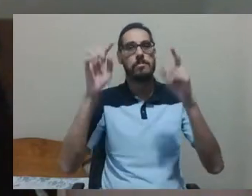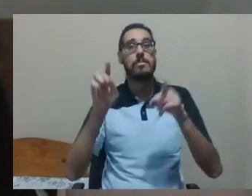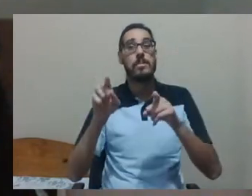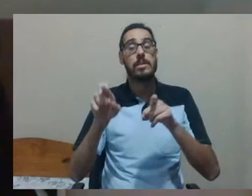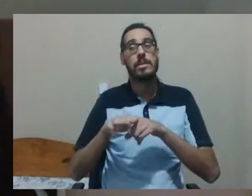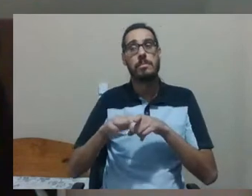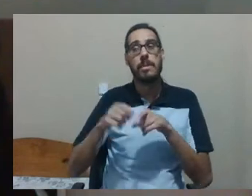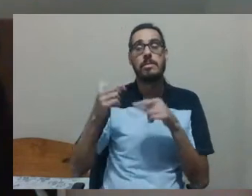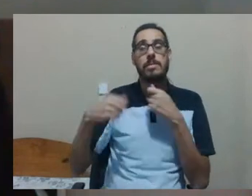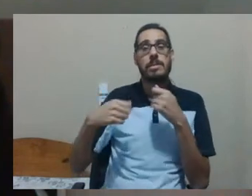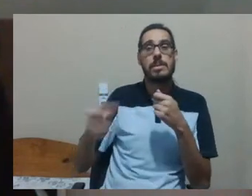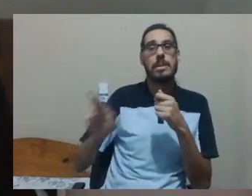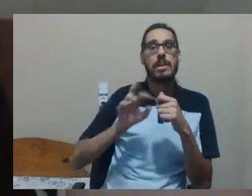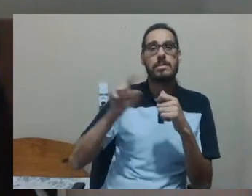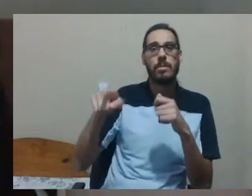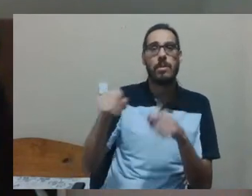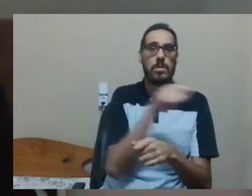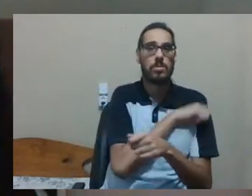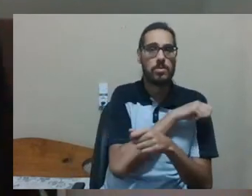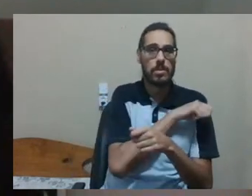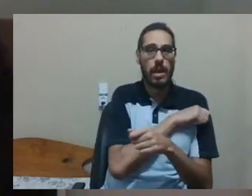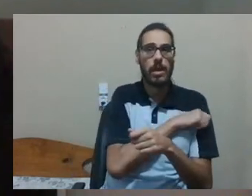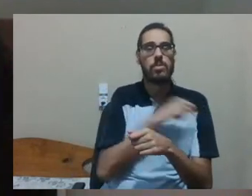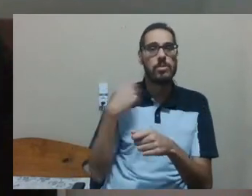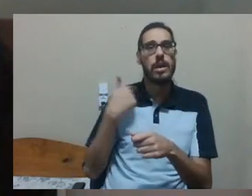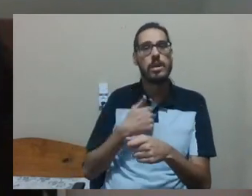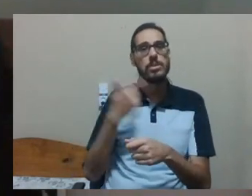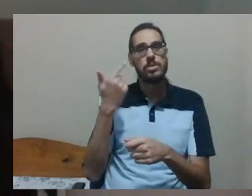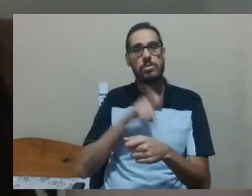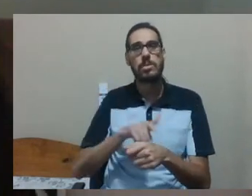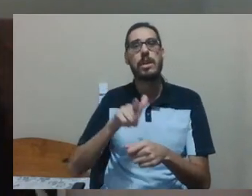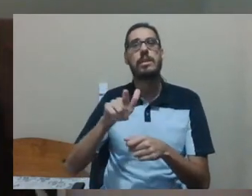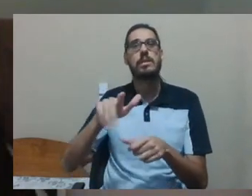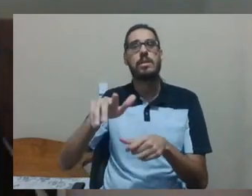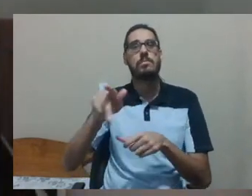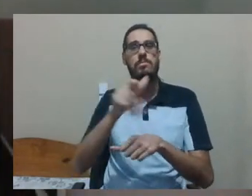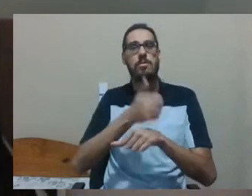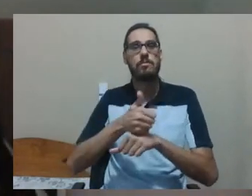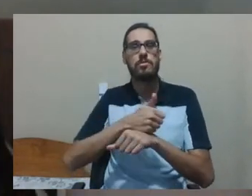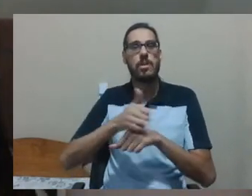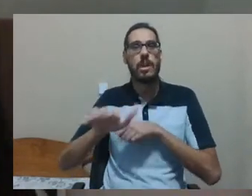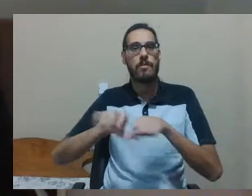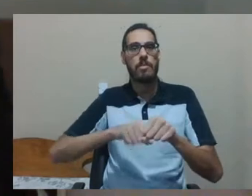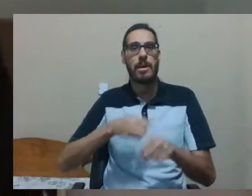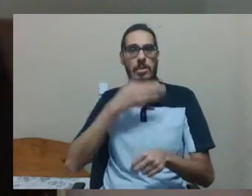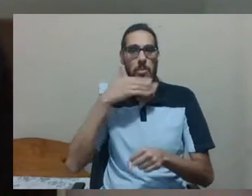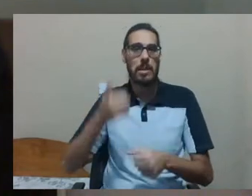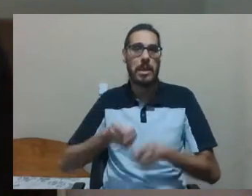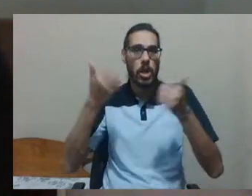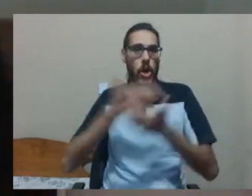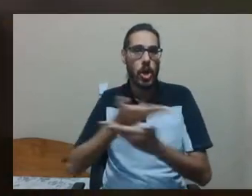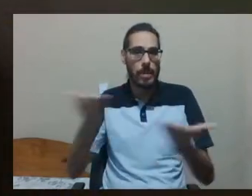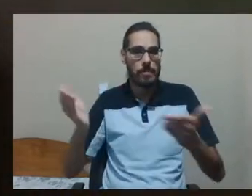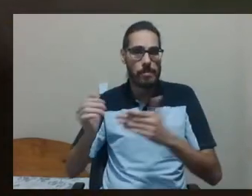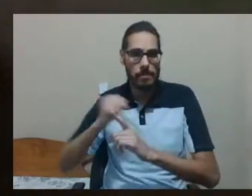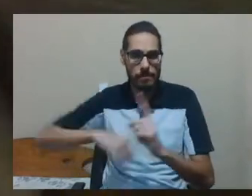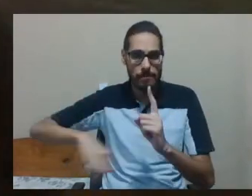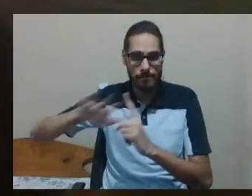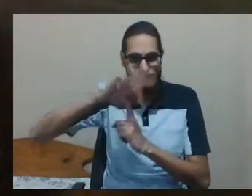a gente contribui assim para entregar profissionais melhor formados para a nossa sociedade. Muito obrigado.